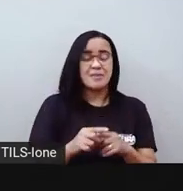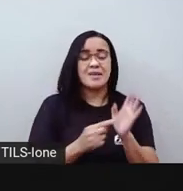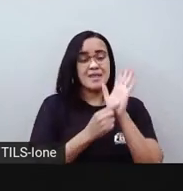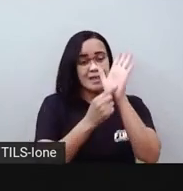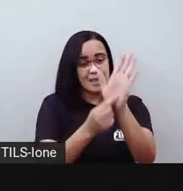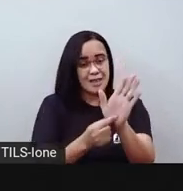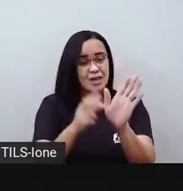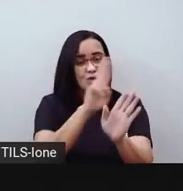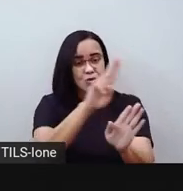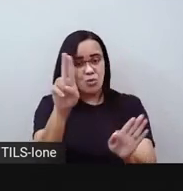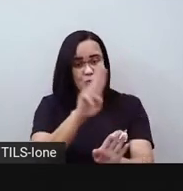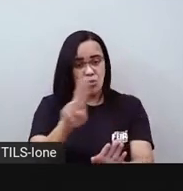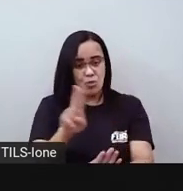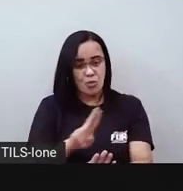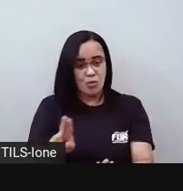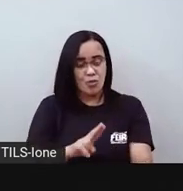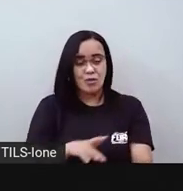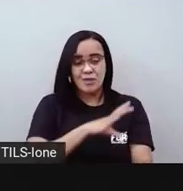aprenderam?